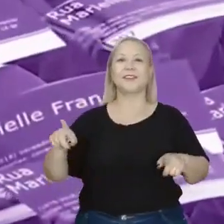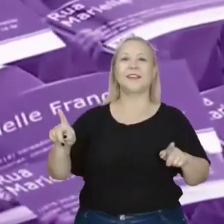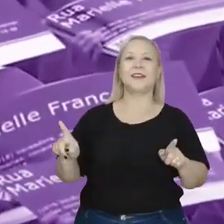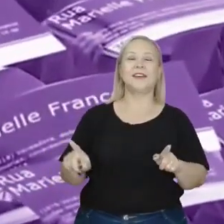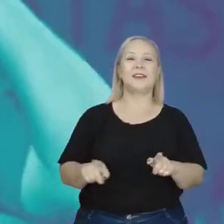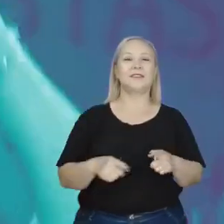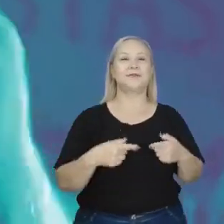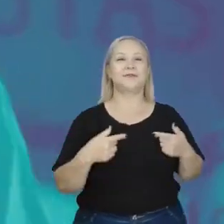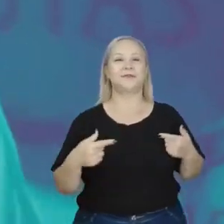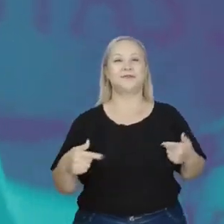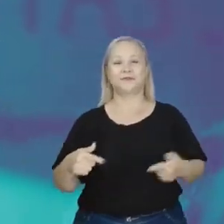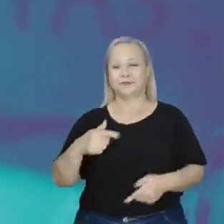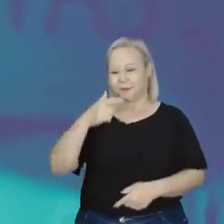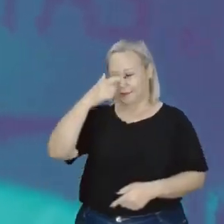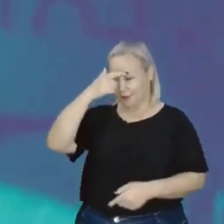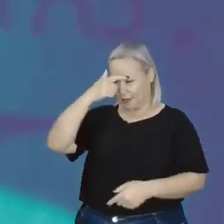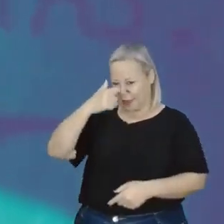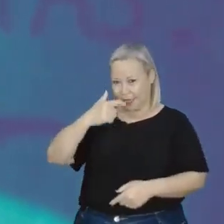acontecer.